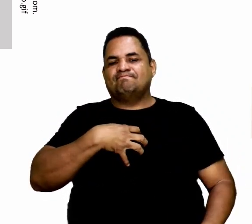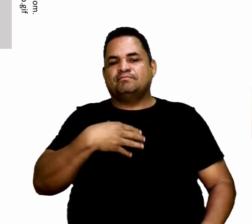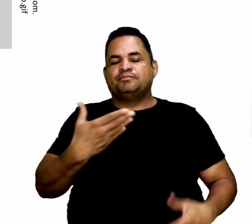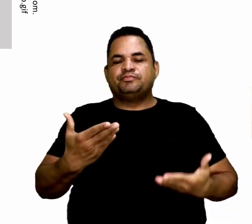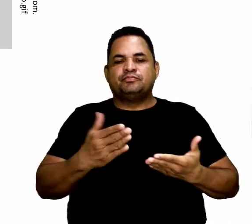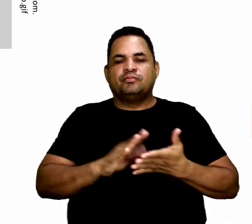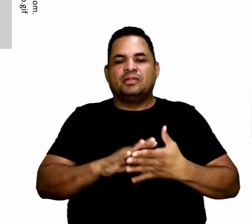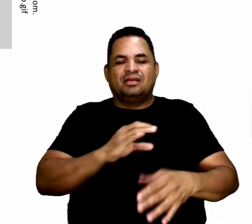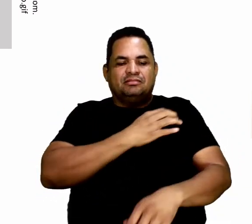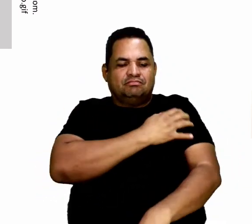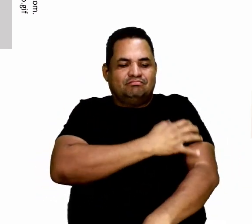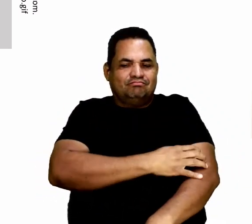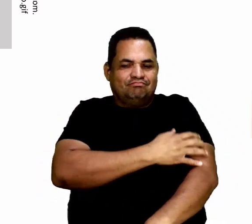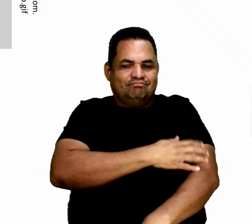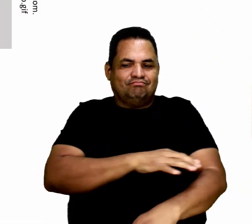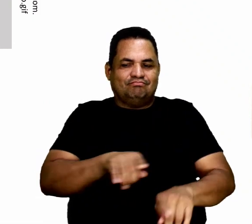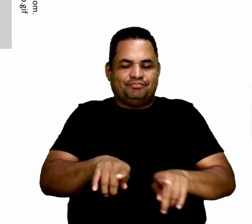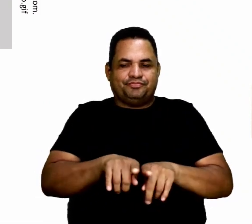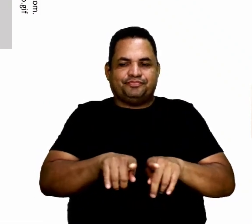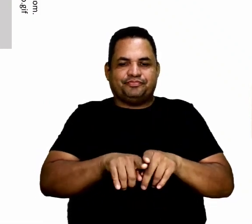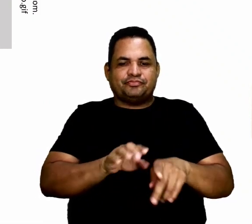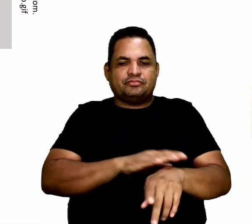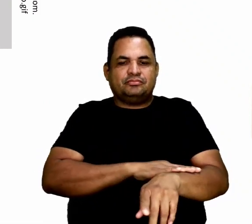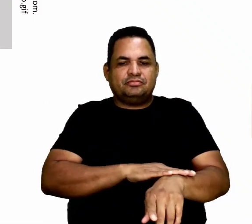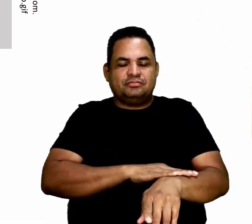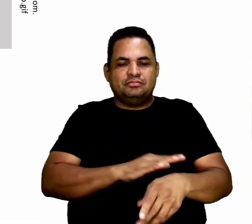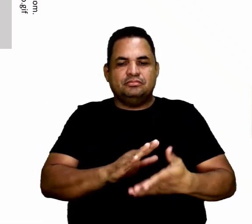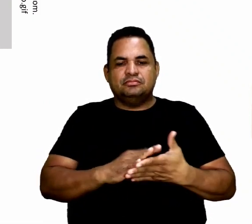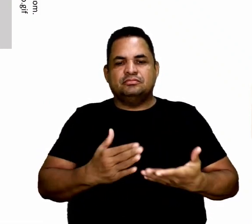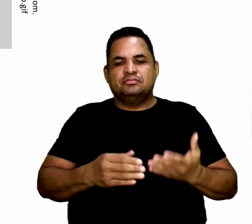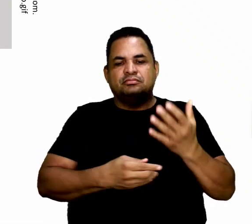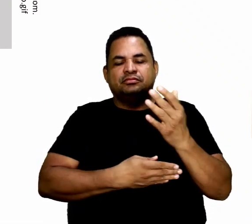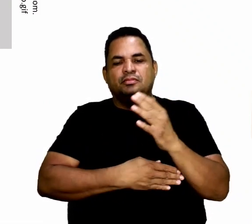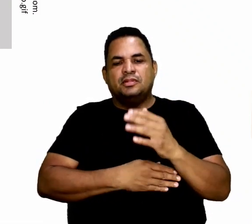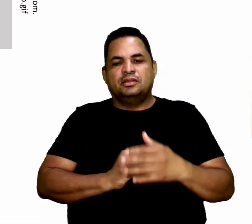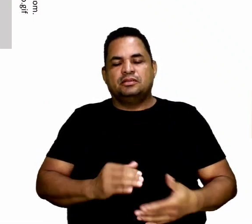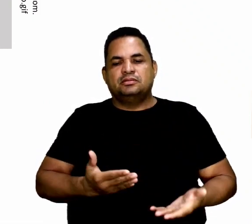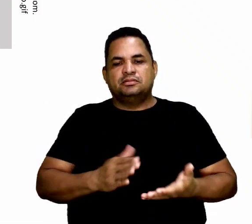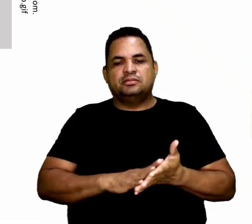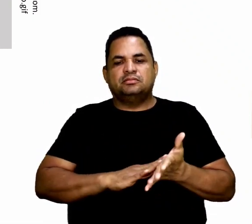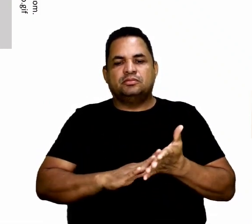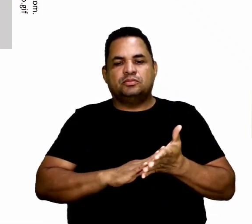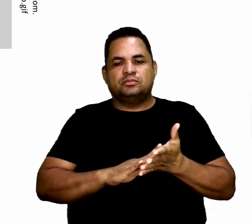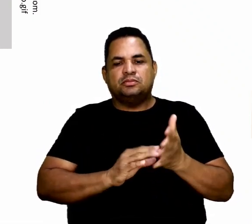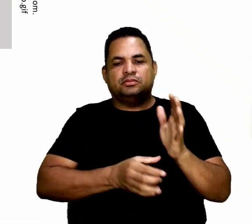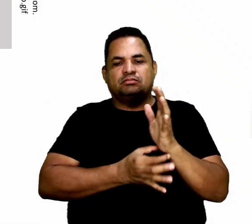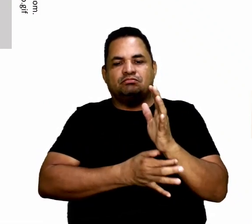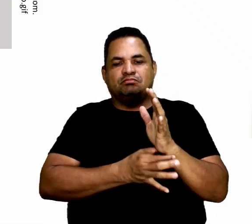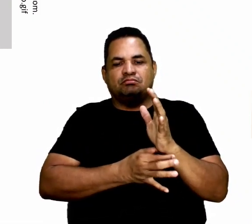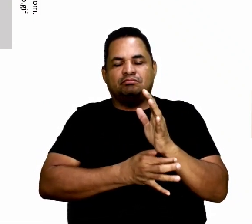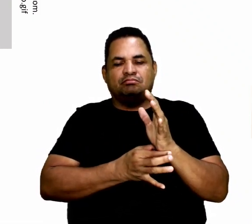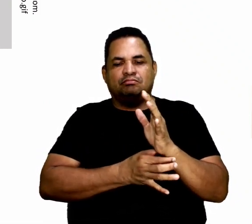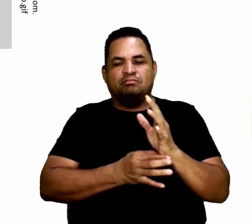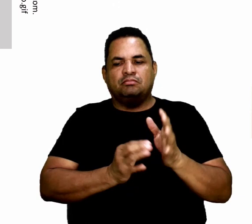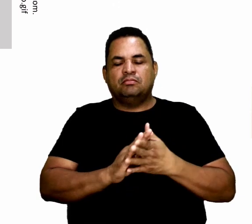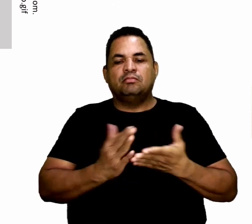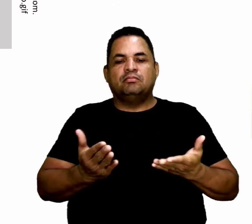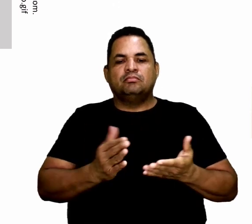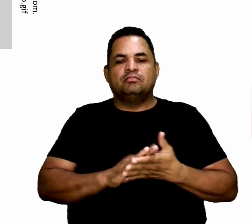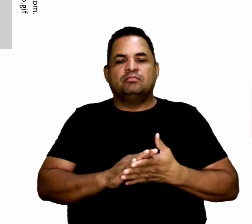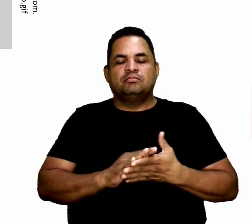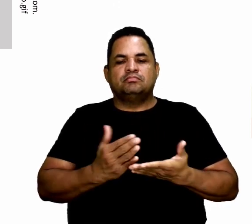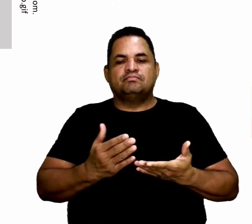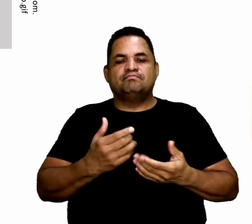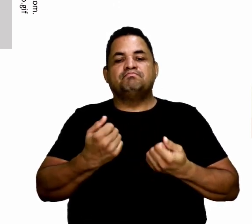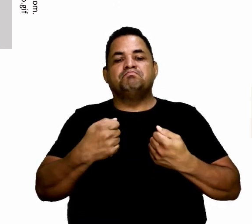no teu braço mesmo, você passa nesse sentido de baixo para cima da mão, do pulso, para o cotovelo,